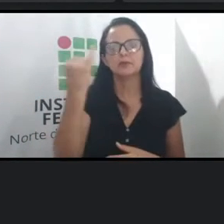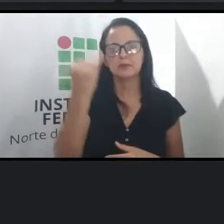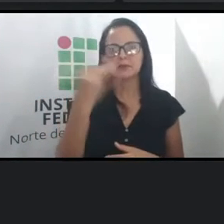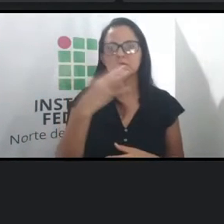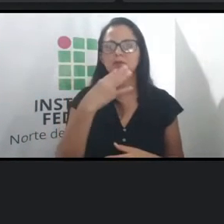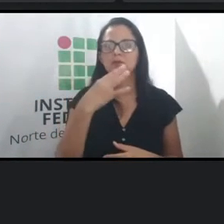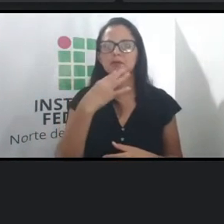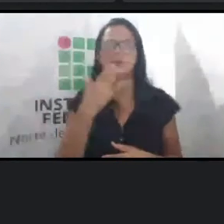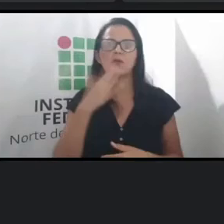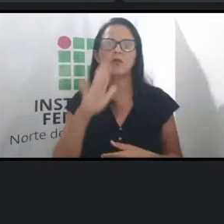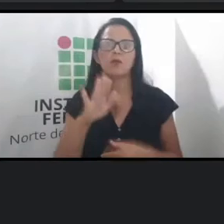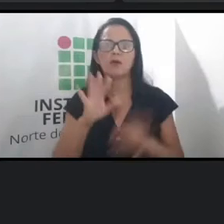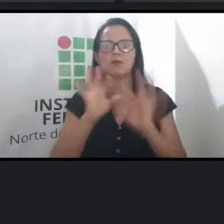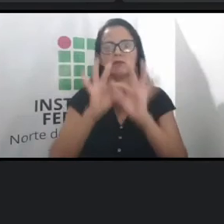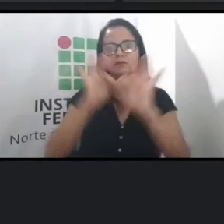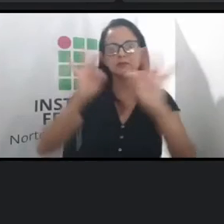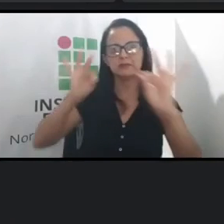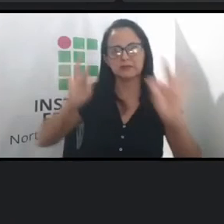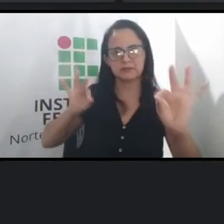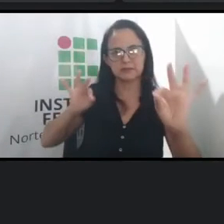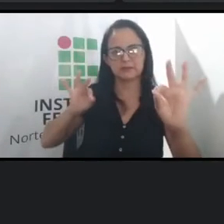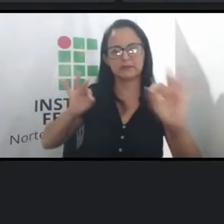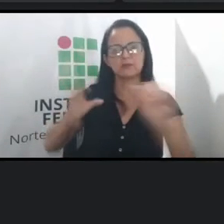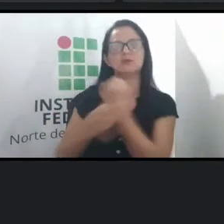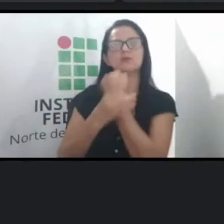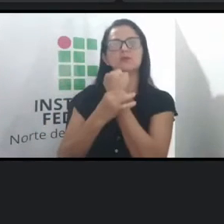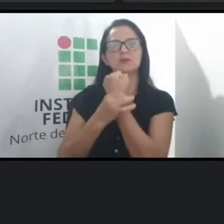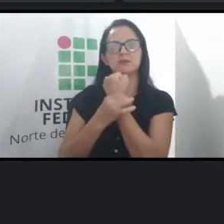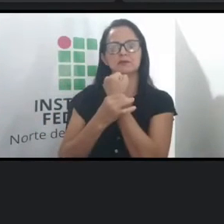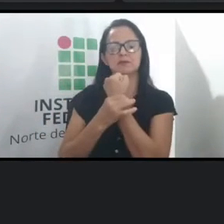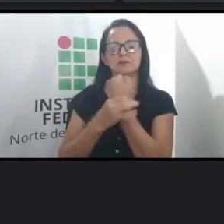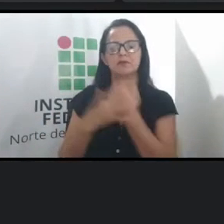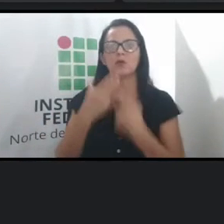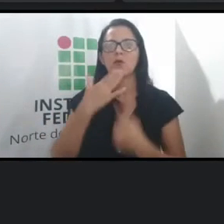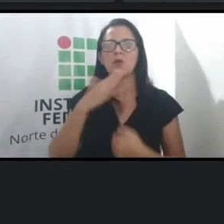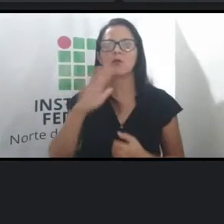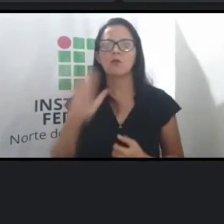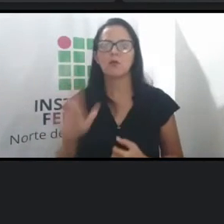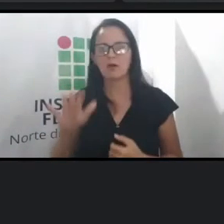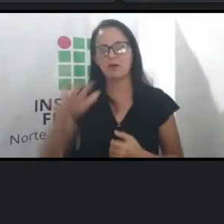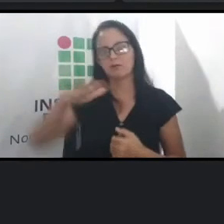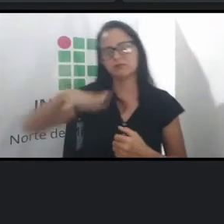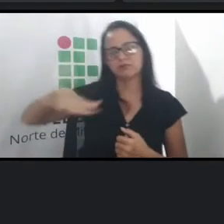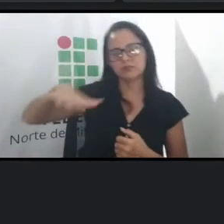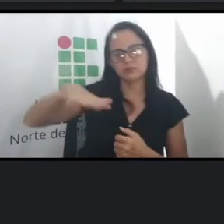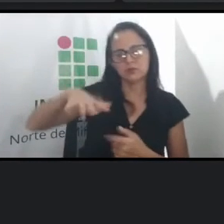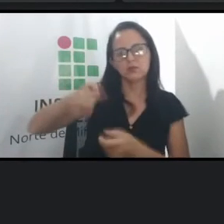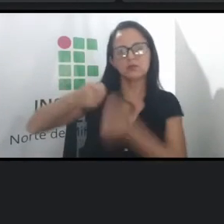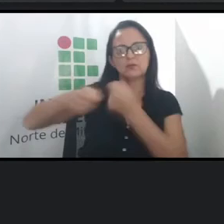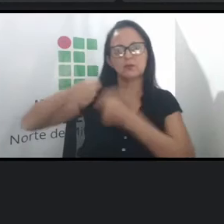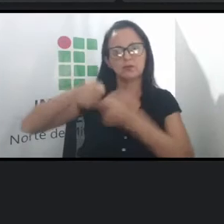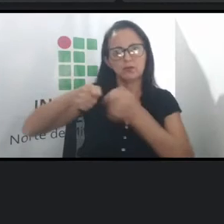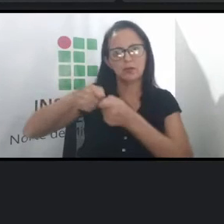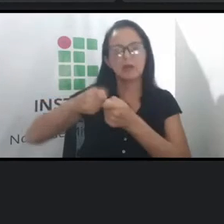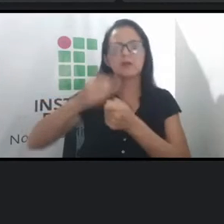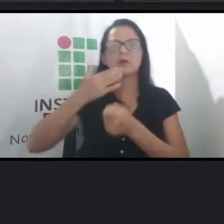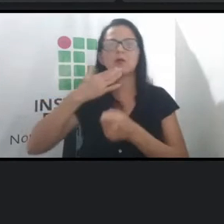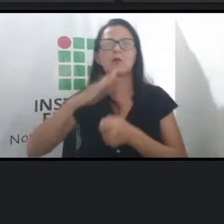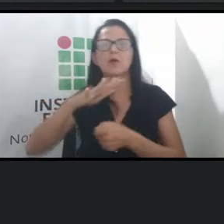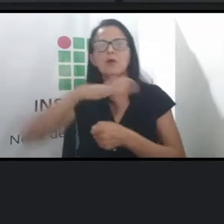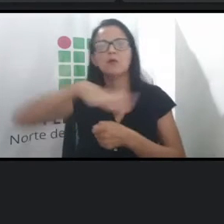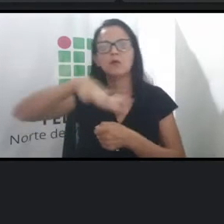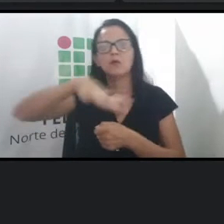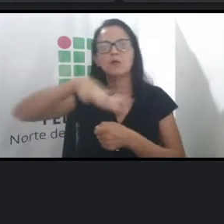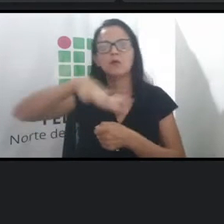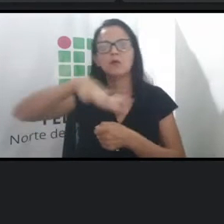quais são as distâncias de segurança, quais são a zona controlada, quais são a zona